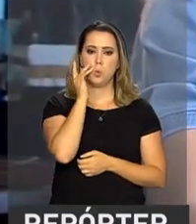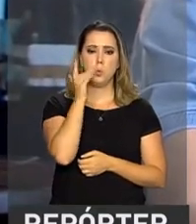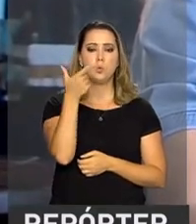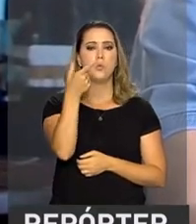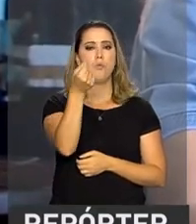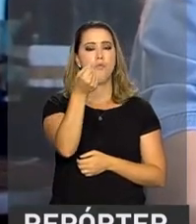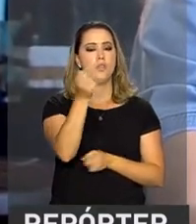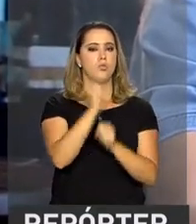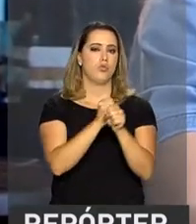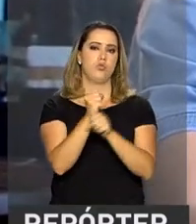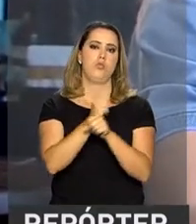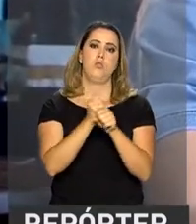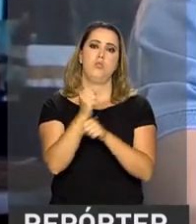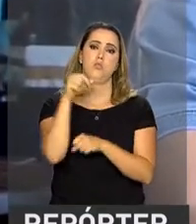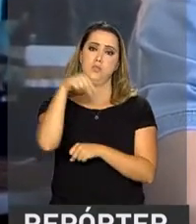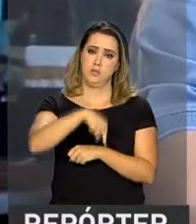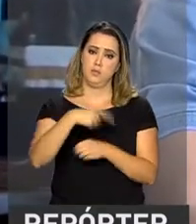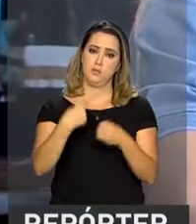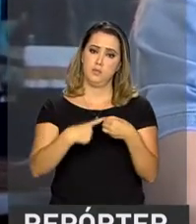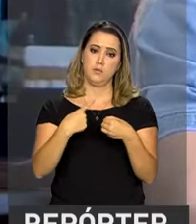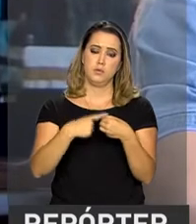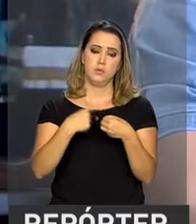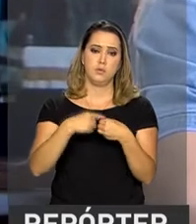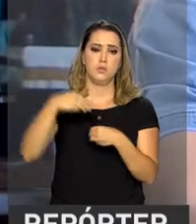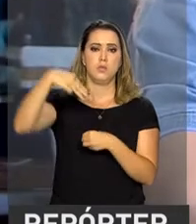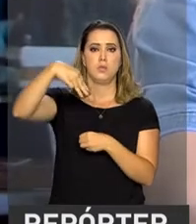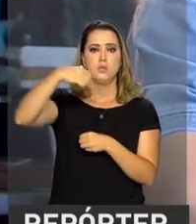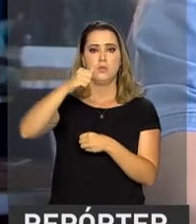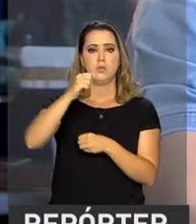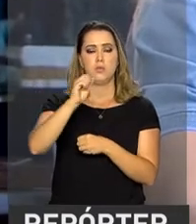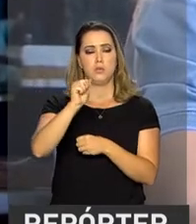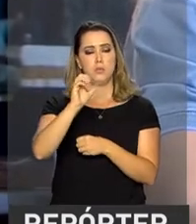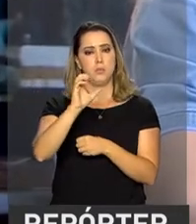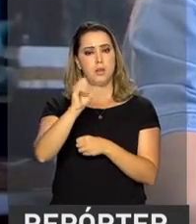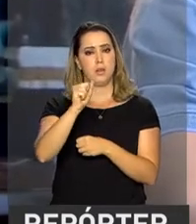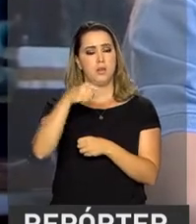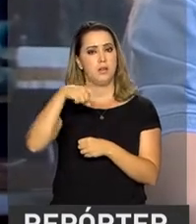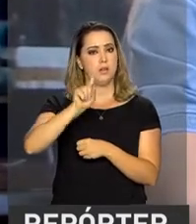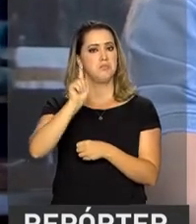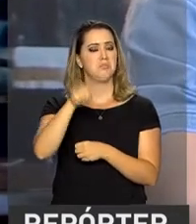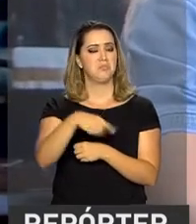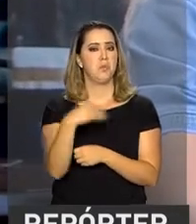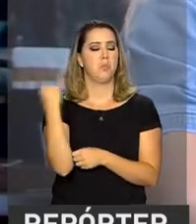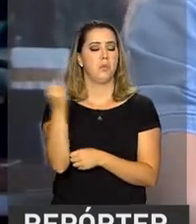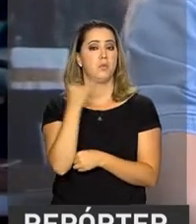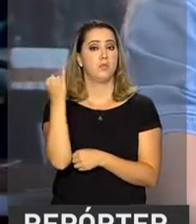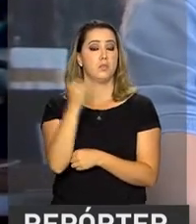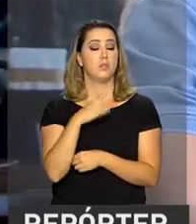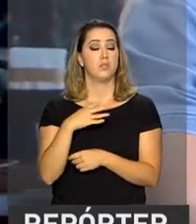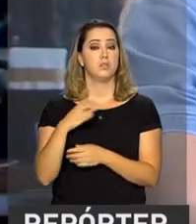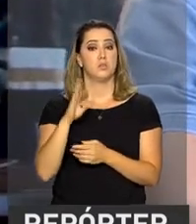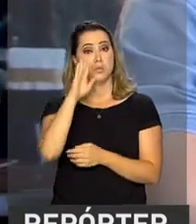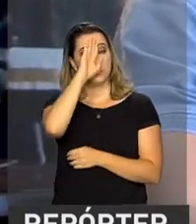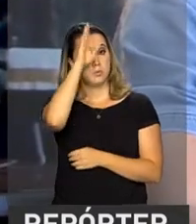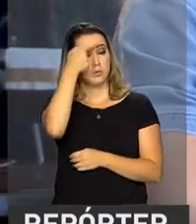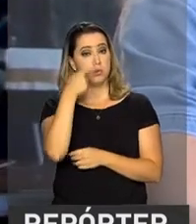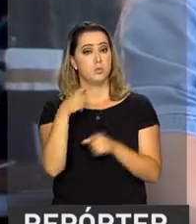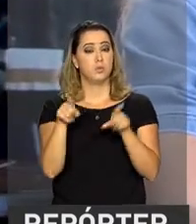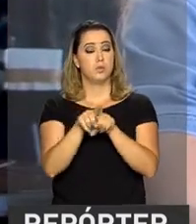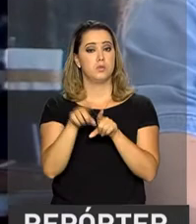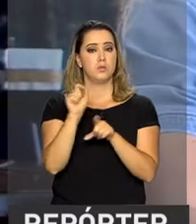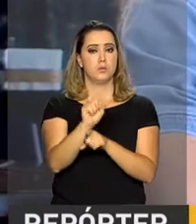20 anos né macaé é uma grande referência né e negócios é principalmente negócio offshore